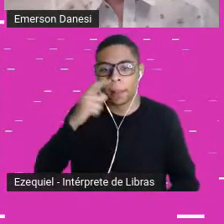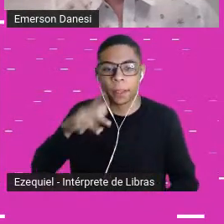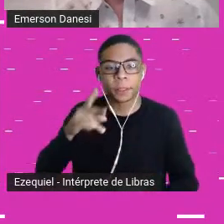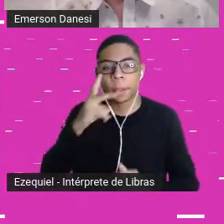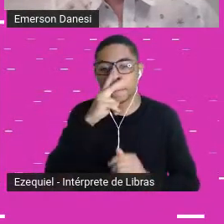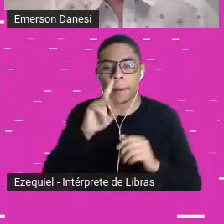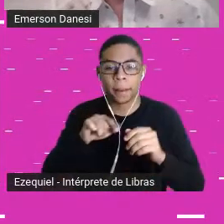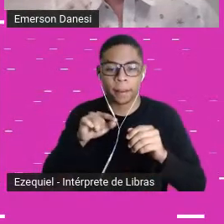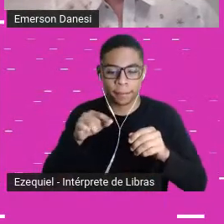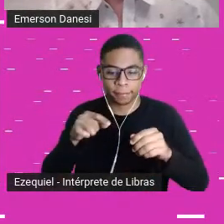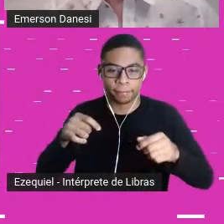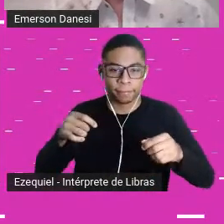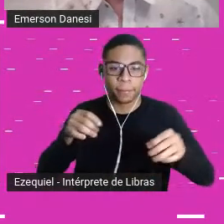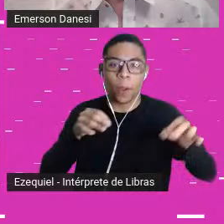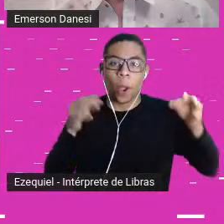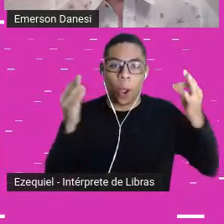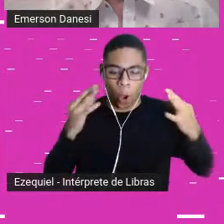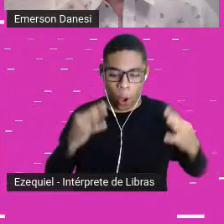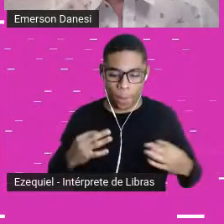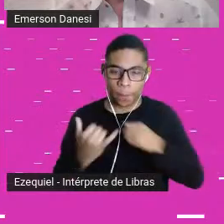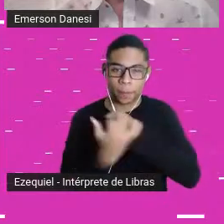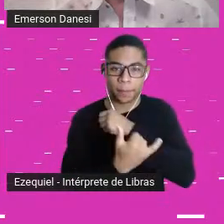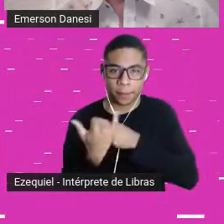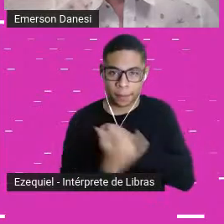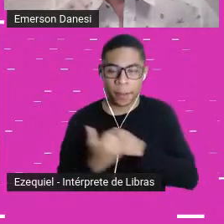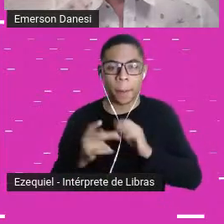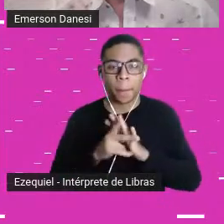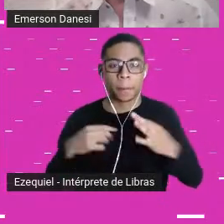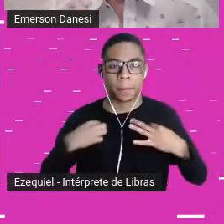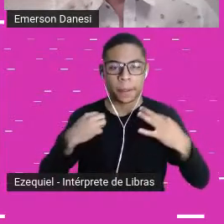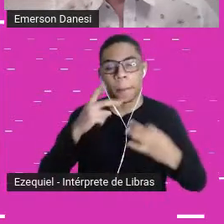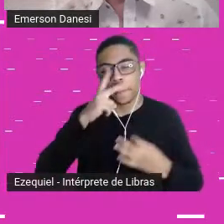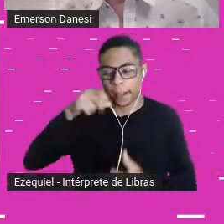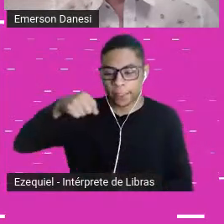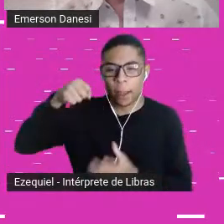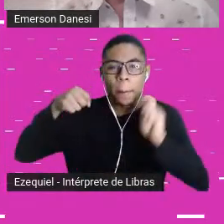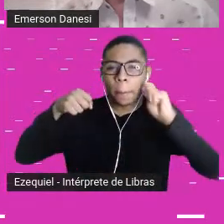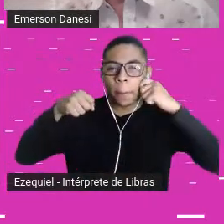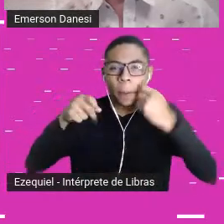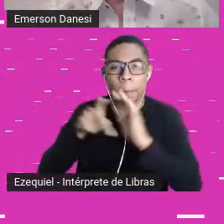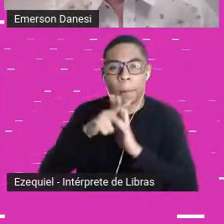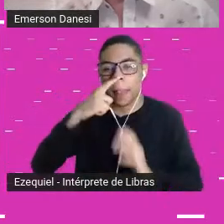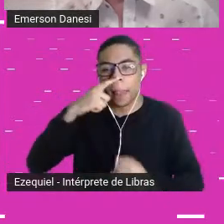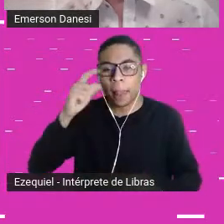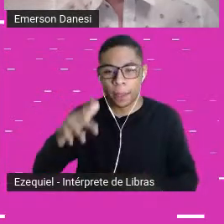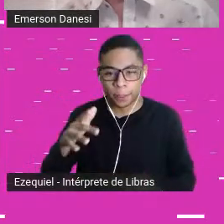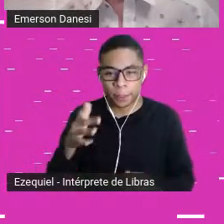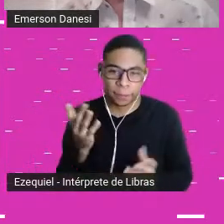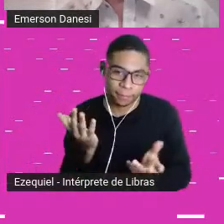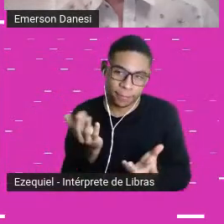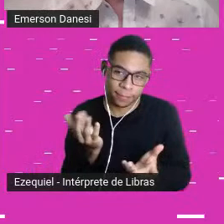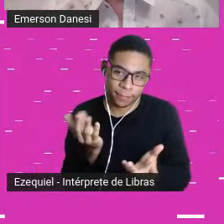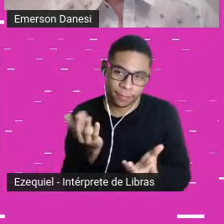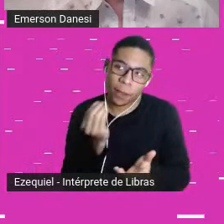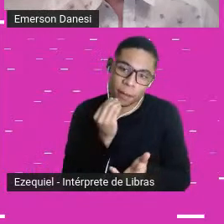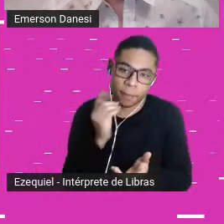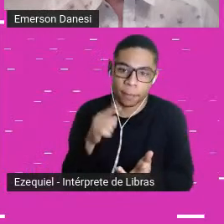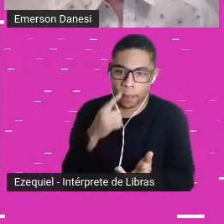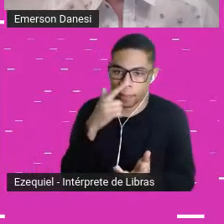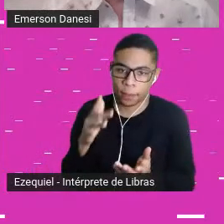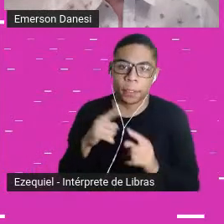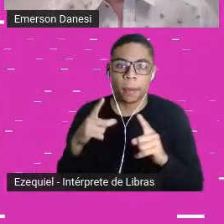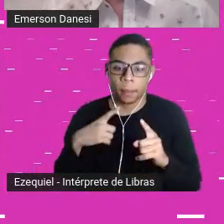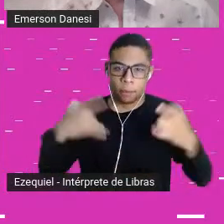do figurino, e o saco de lixo era uma referência, obviamente, ao saco de lixo, mas também às manchas de óleo, mas